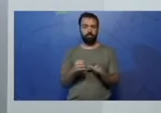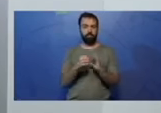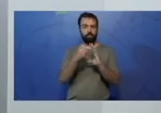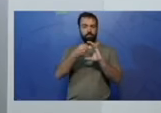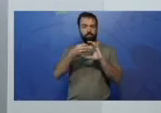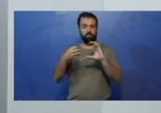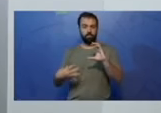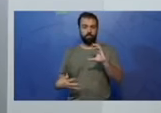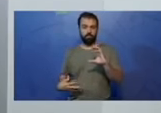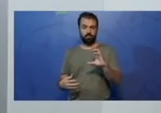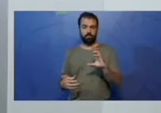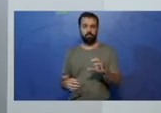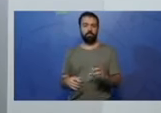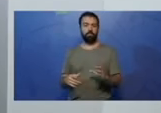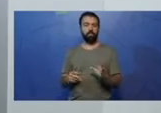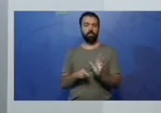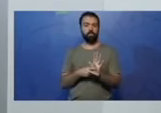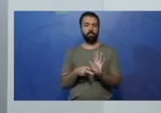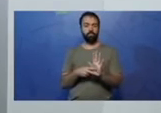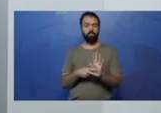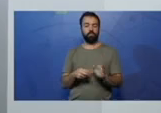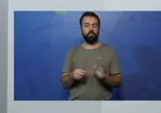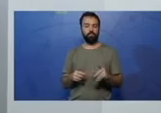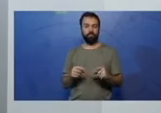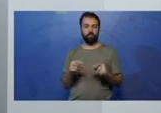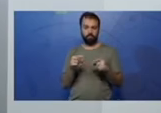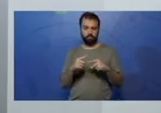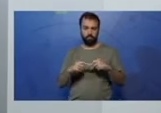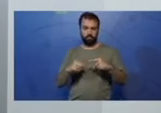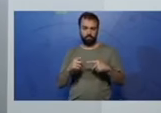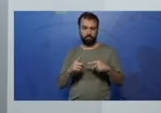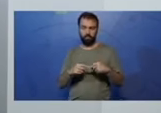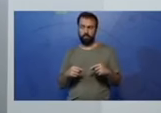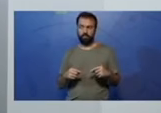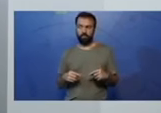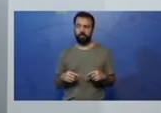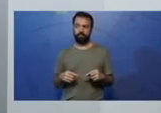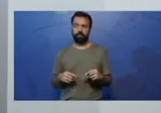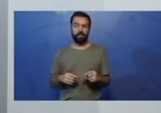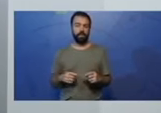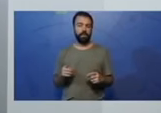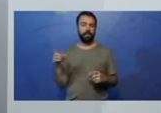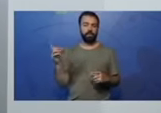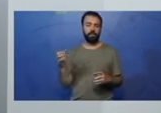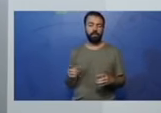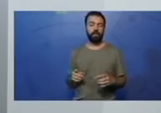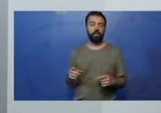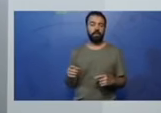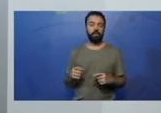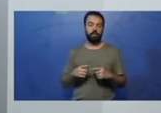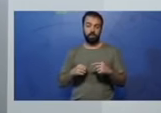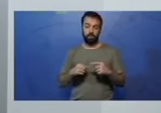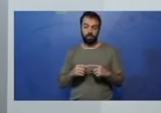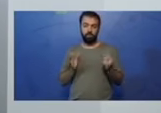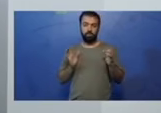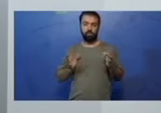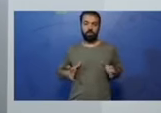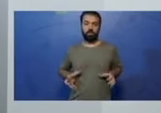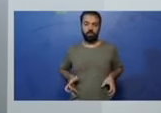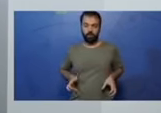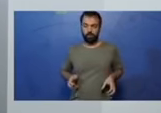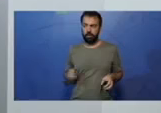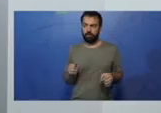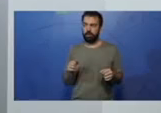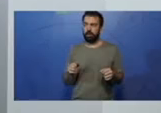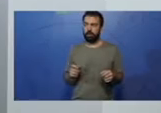características específicas de uma substância. Essas características, elas são para substâncias consideradas substâncias